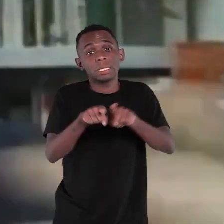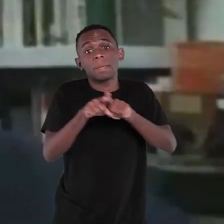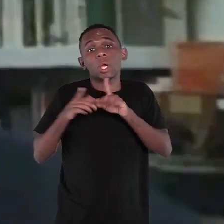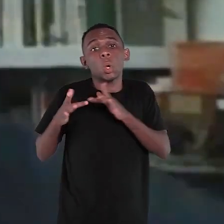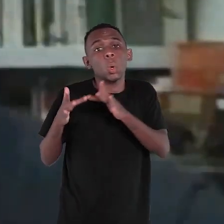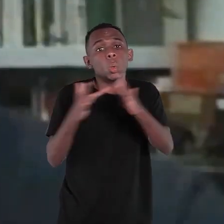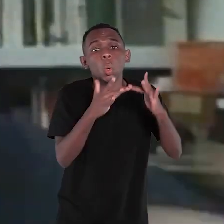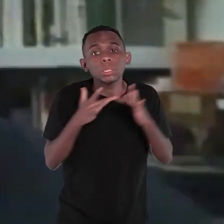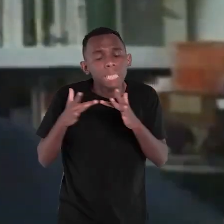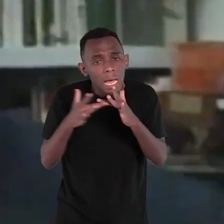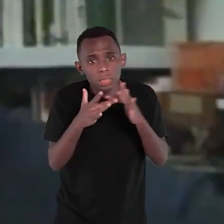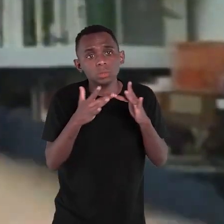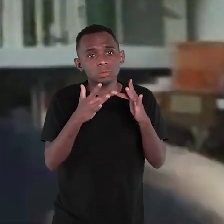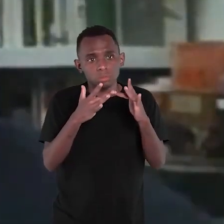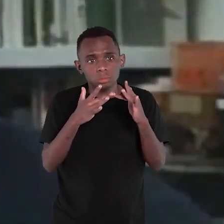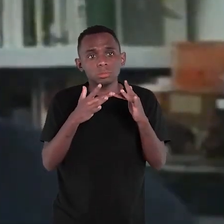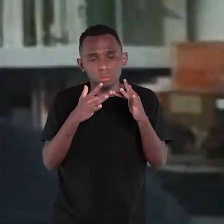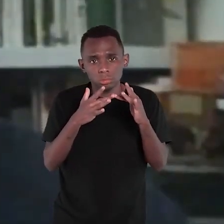contatos, com